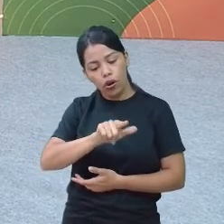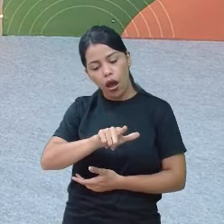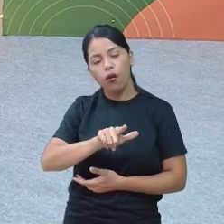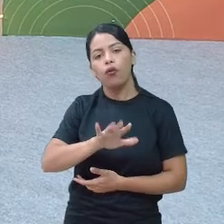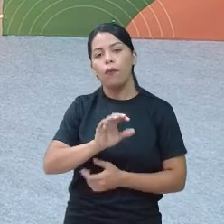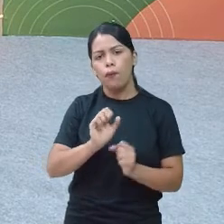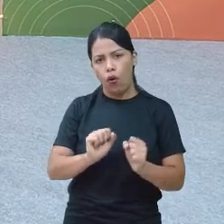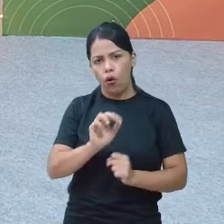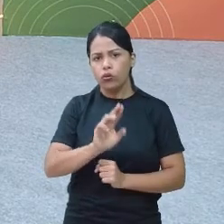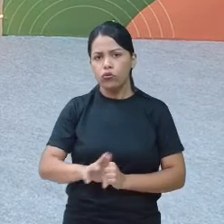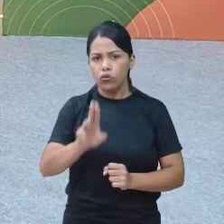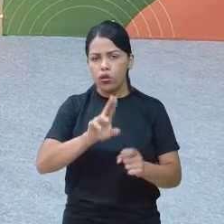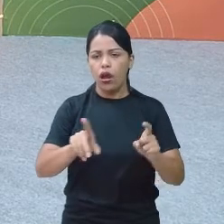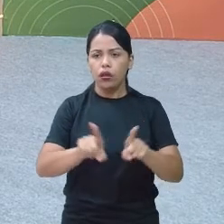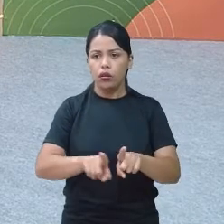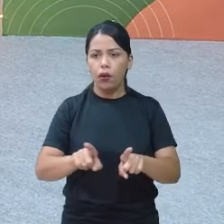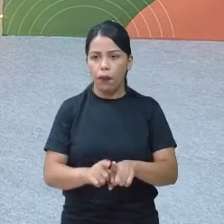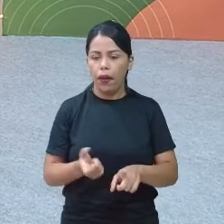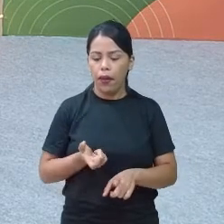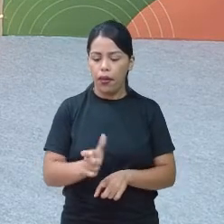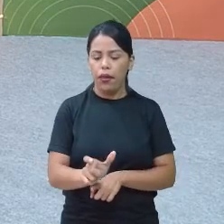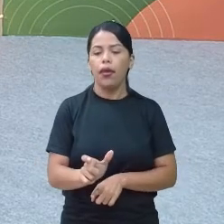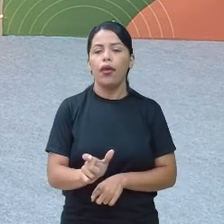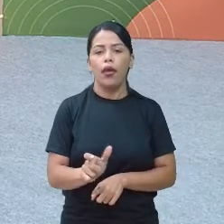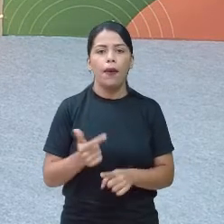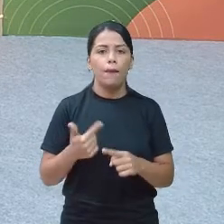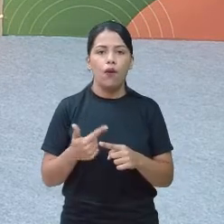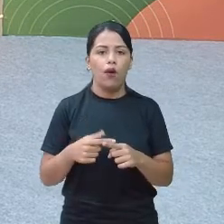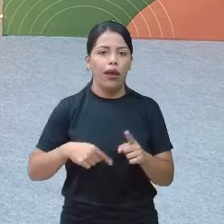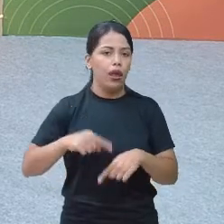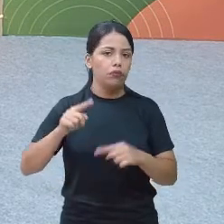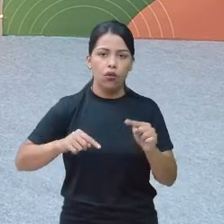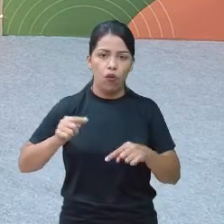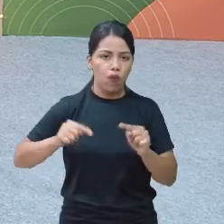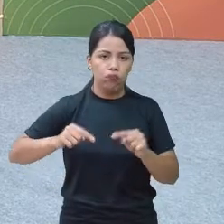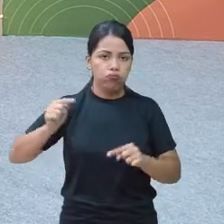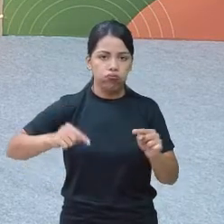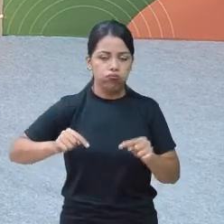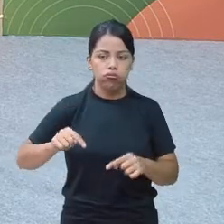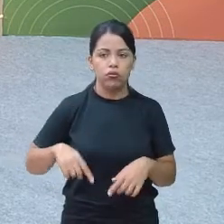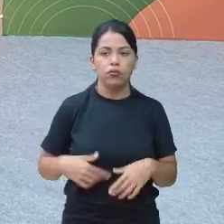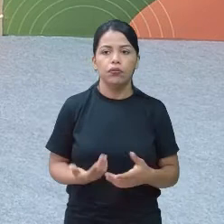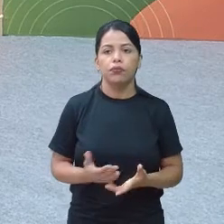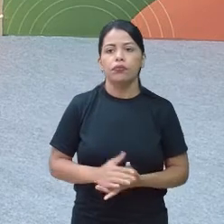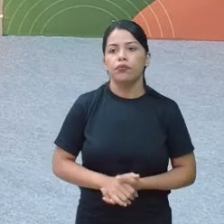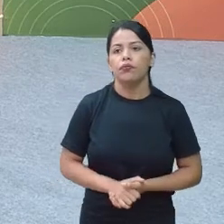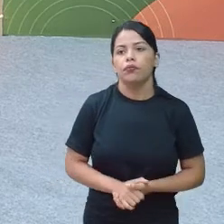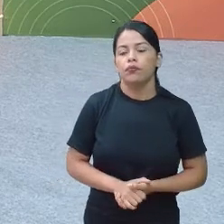mexer, sem variar também, sem apresentar nenhuma diferença com relação a uma frase que está no singular.